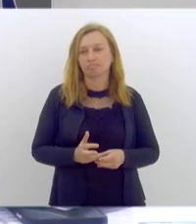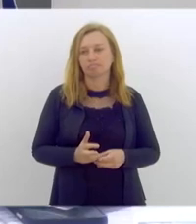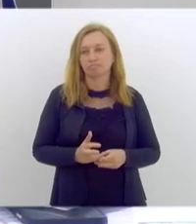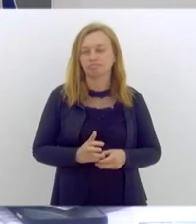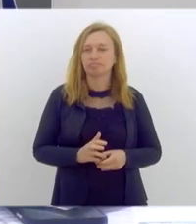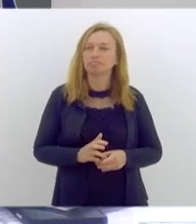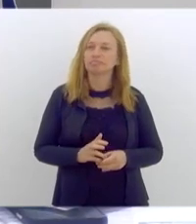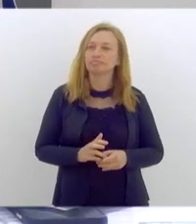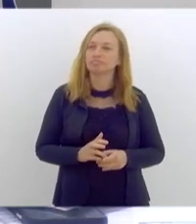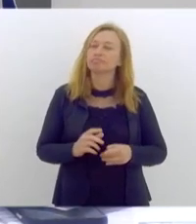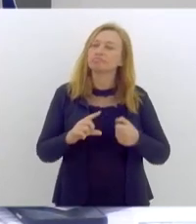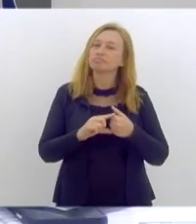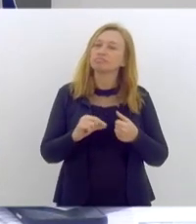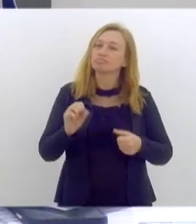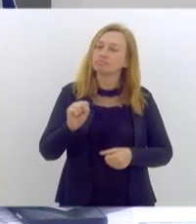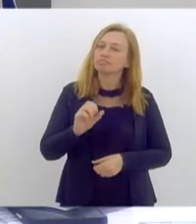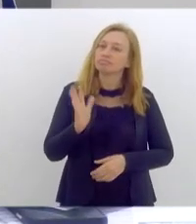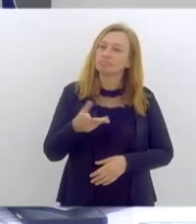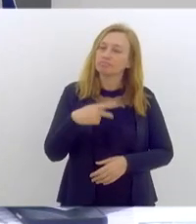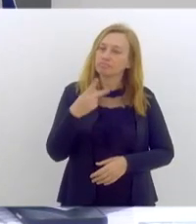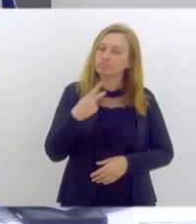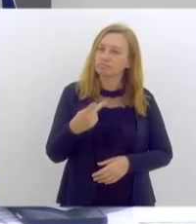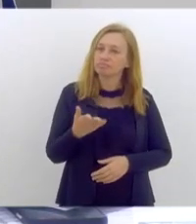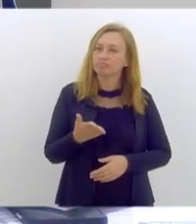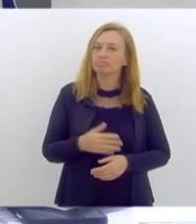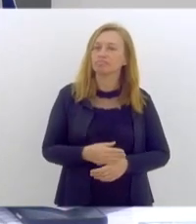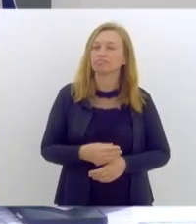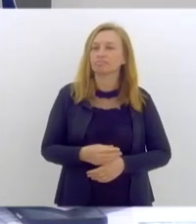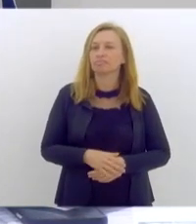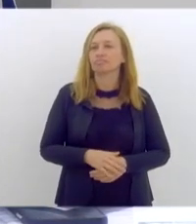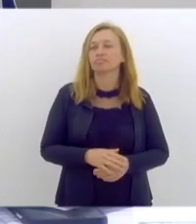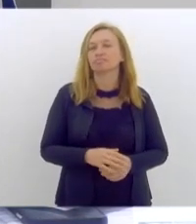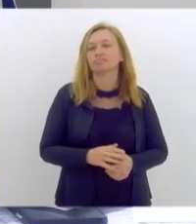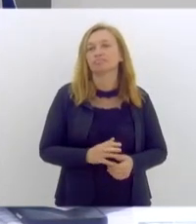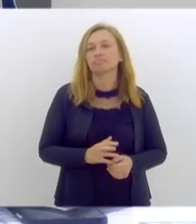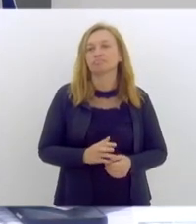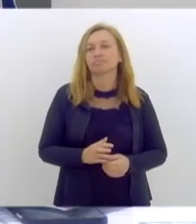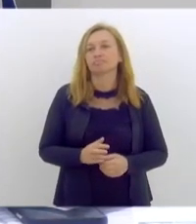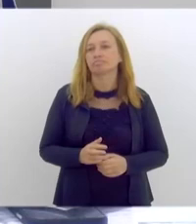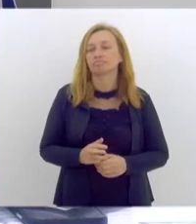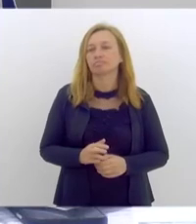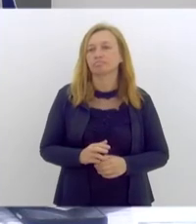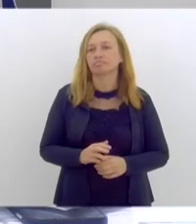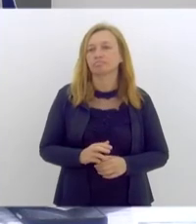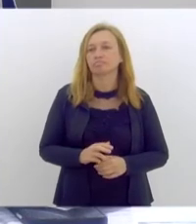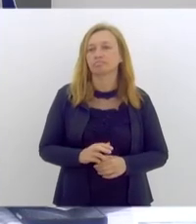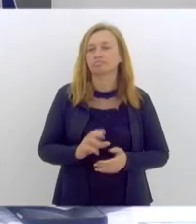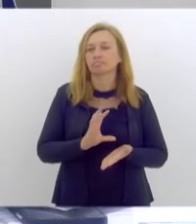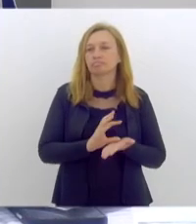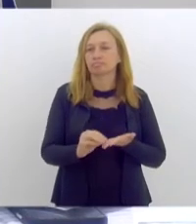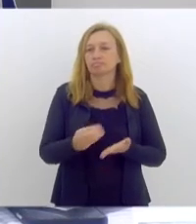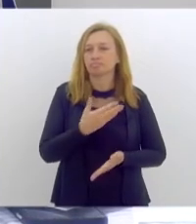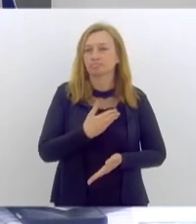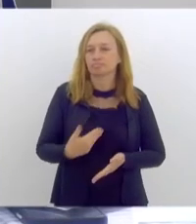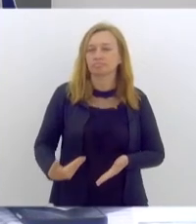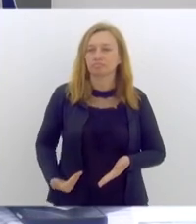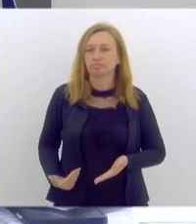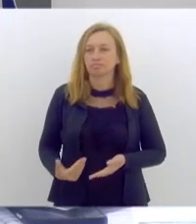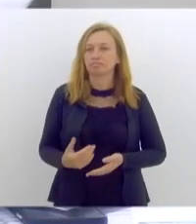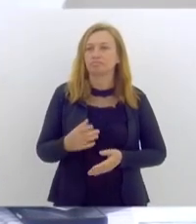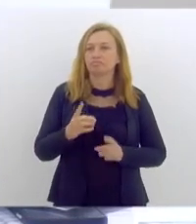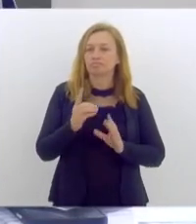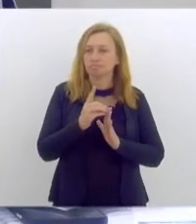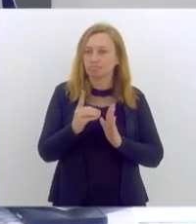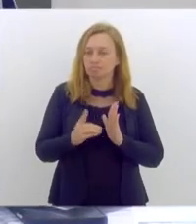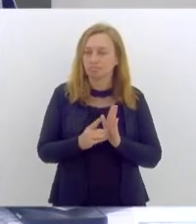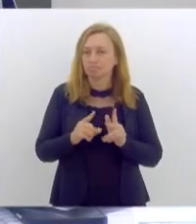o artigo 8º a gente já trocou que você saiu no momento onde ato do governador é decreto a gente